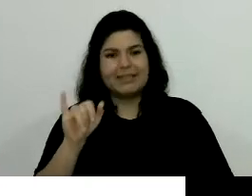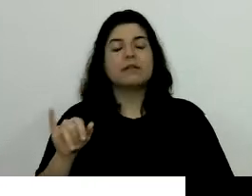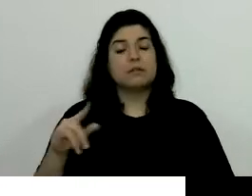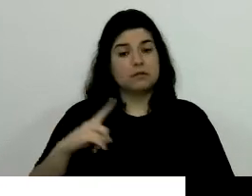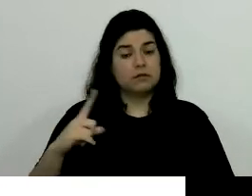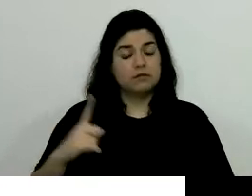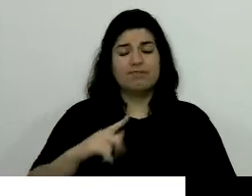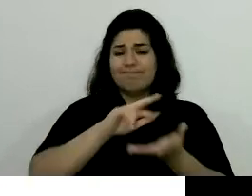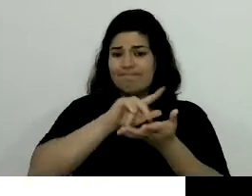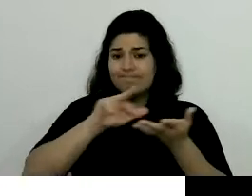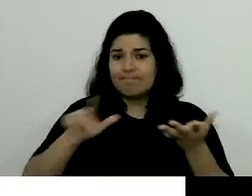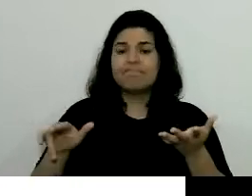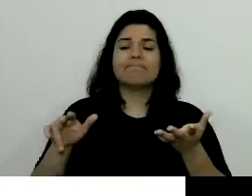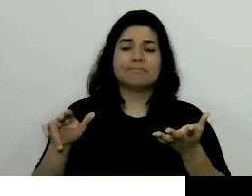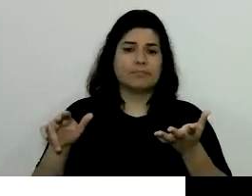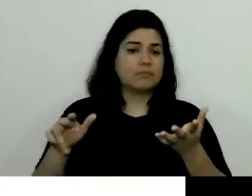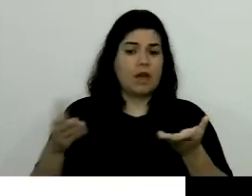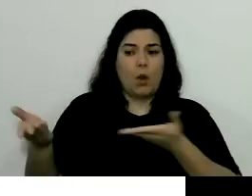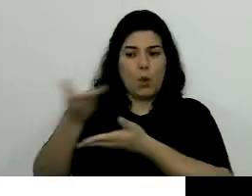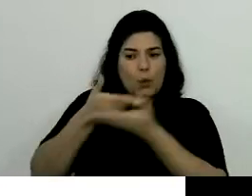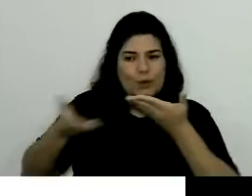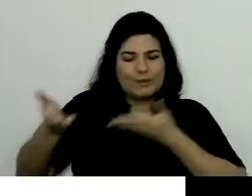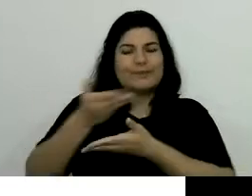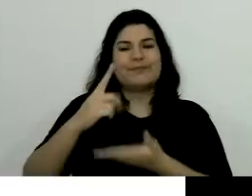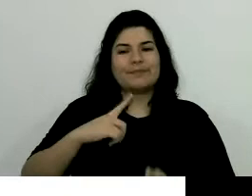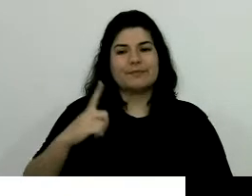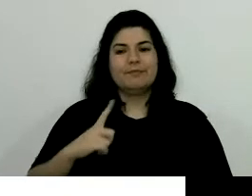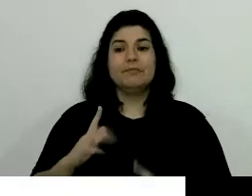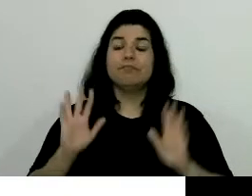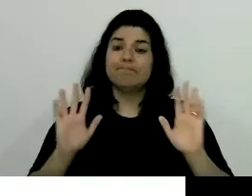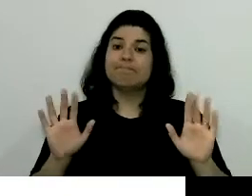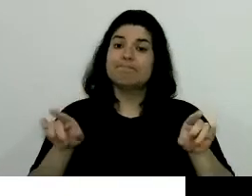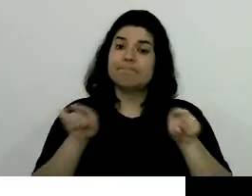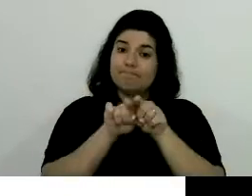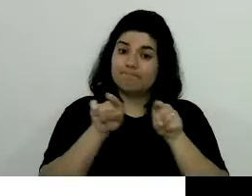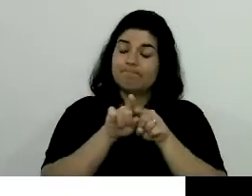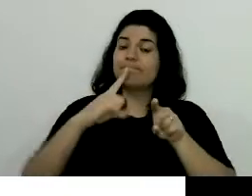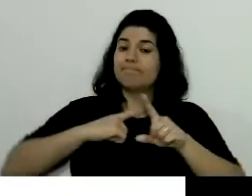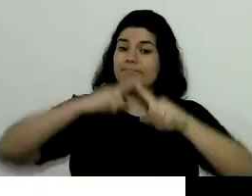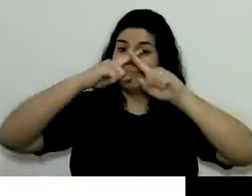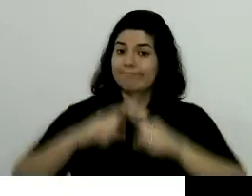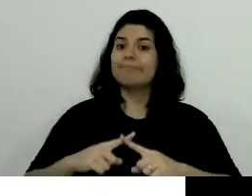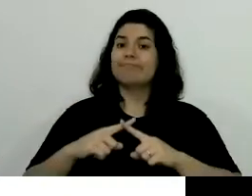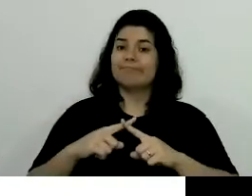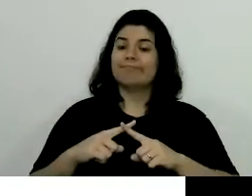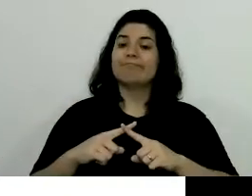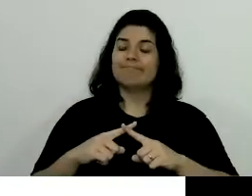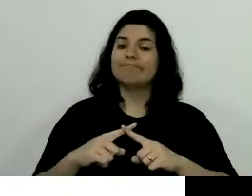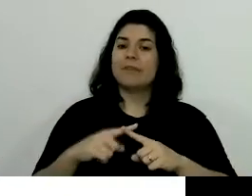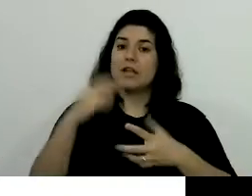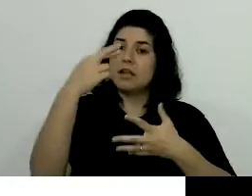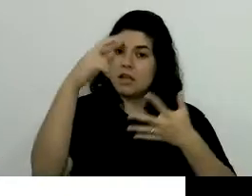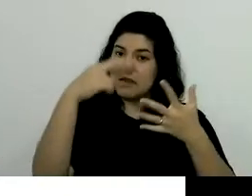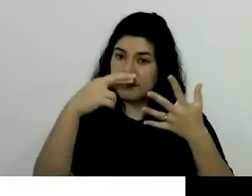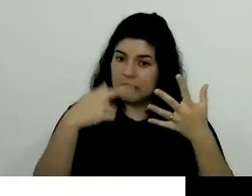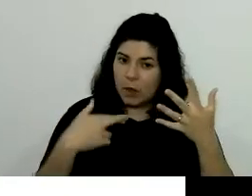né, numa curadoria colaborativa nesse sentido, mas isso nos coloca um desafio de revisão desses metadados, né,